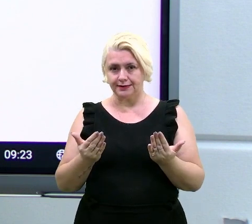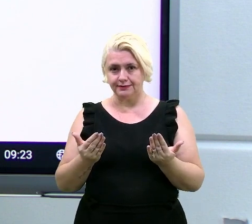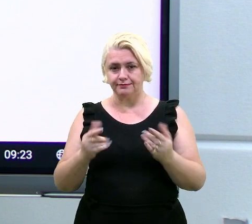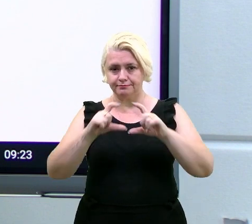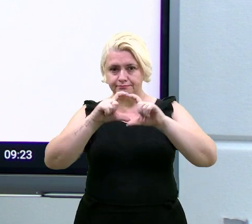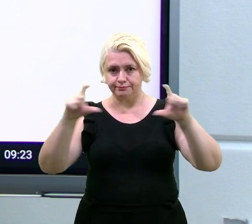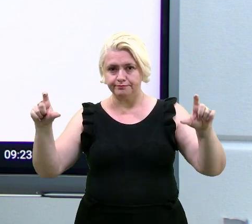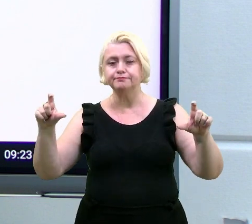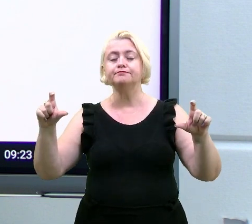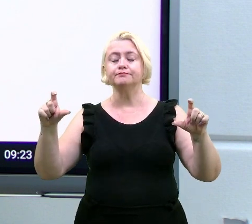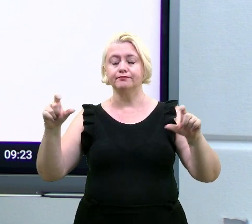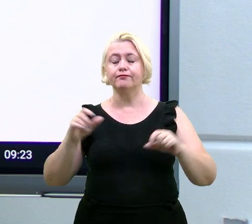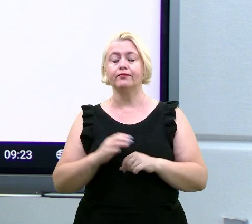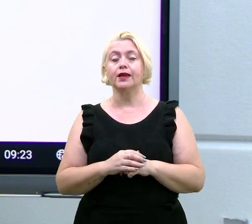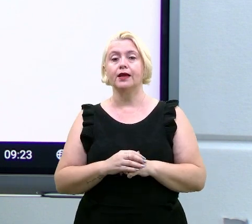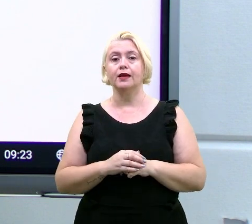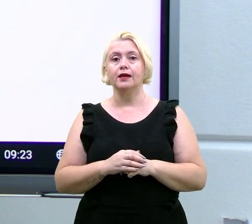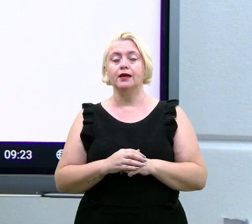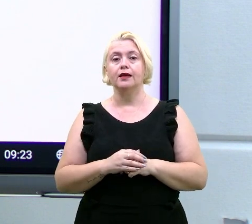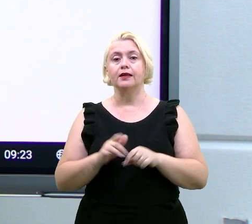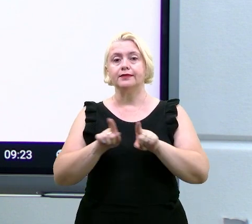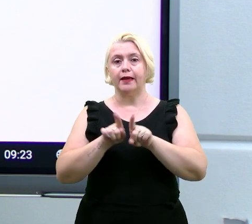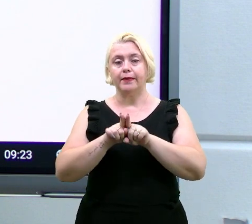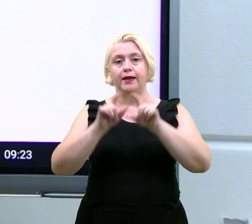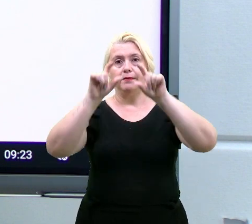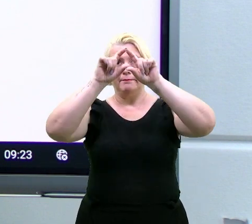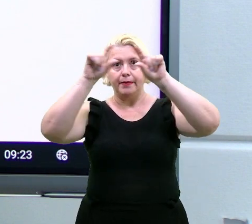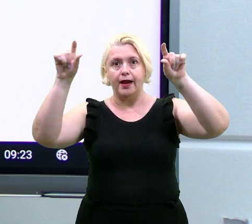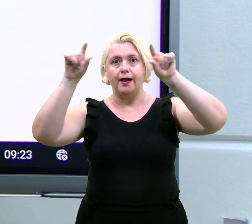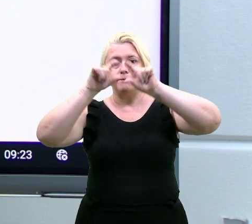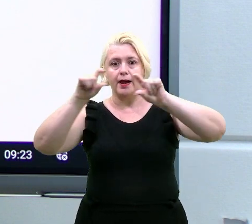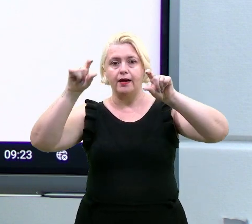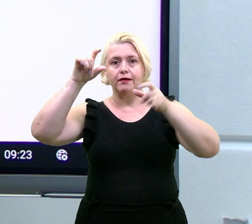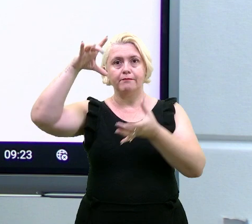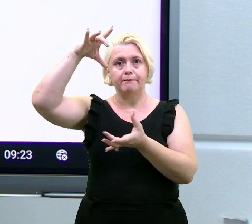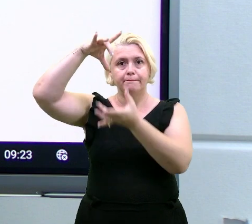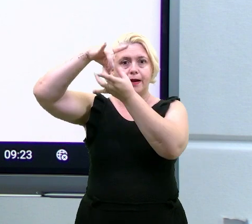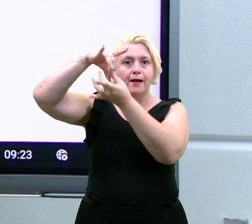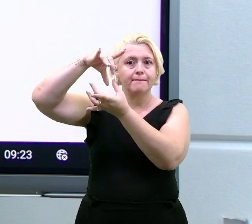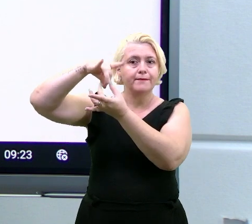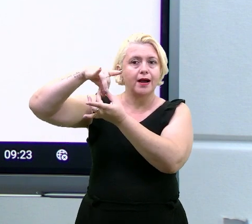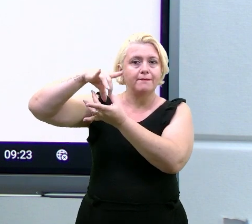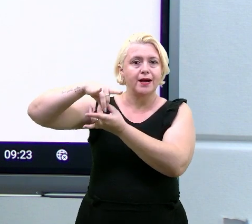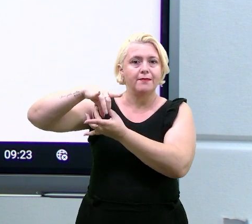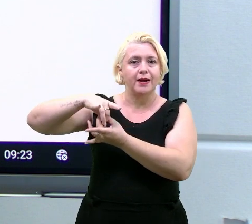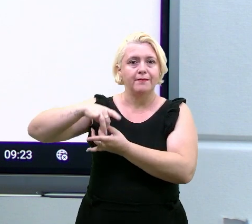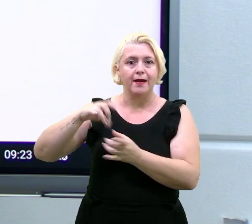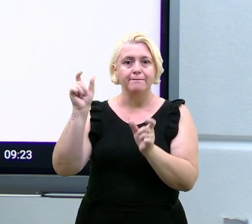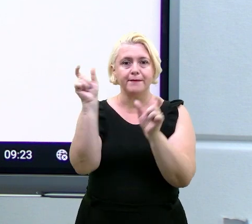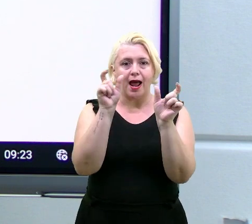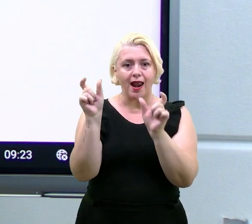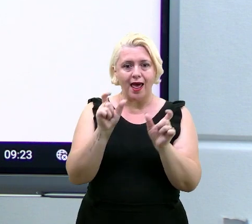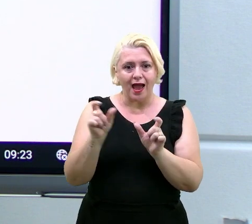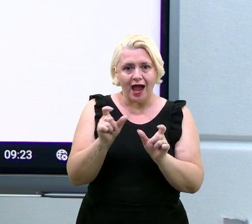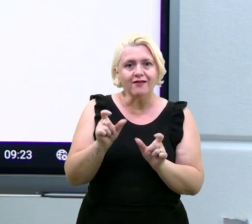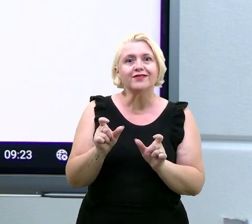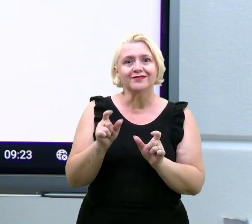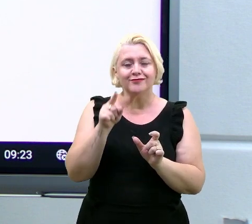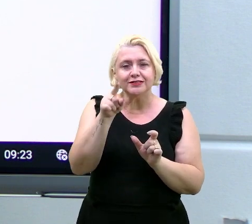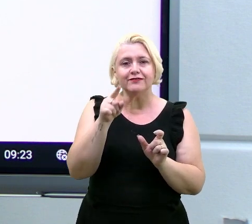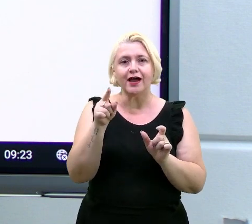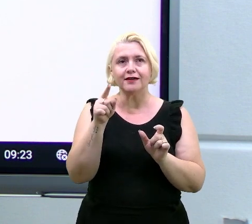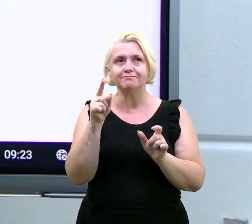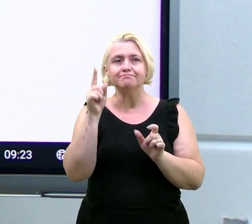desenvolvimento um agora do desenvolvimento dois como essa redação vai sendo recheada dessas palavrinhas que você vai